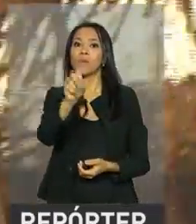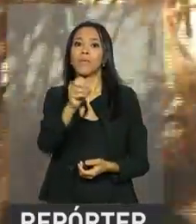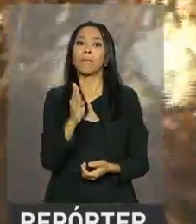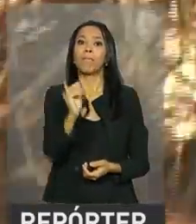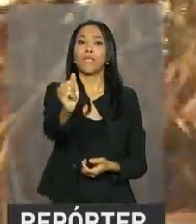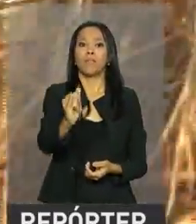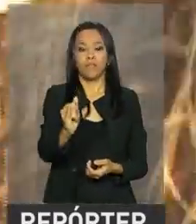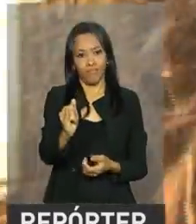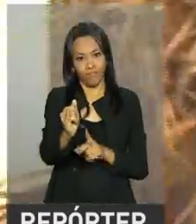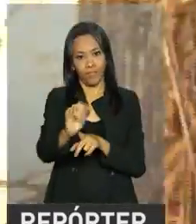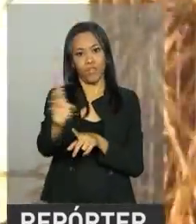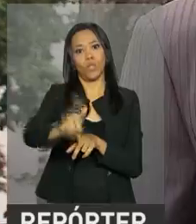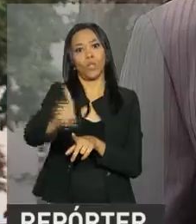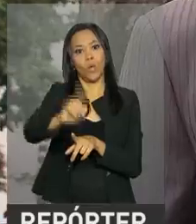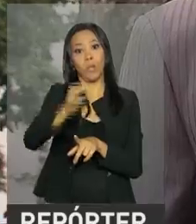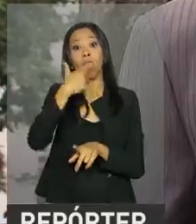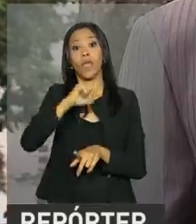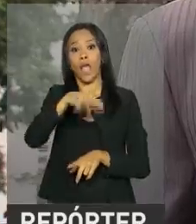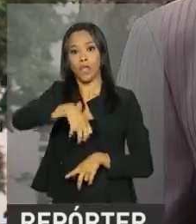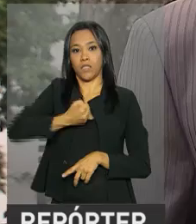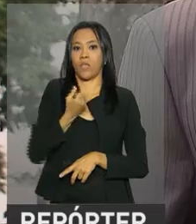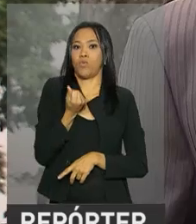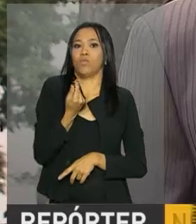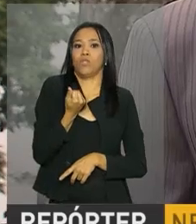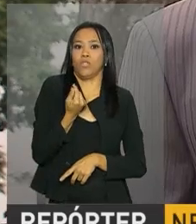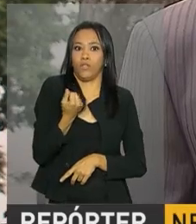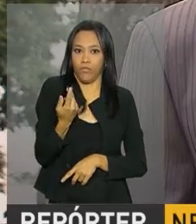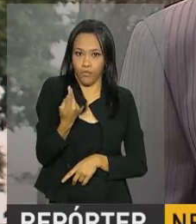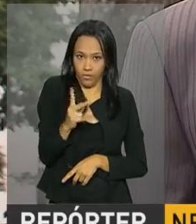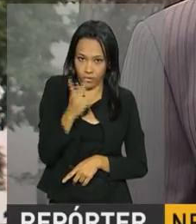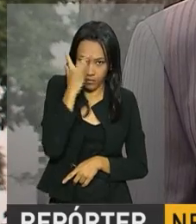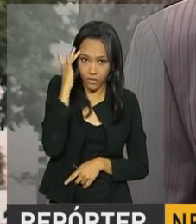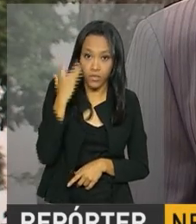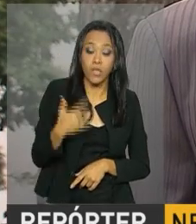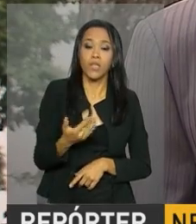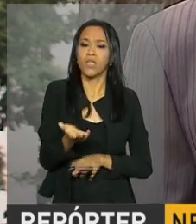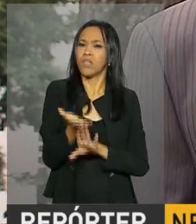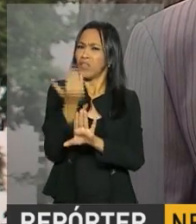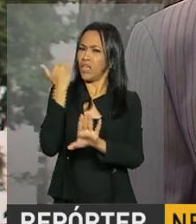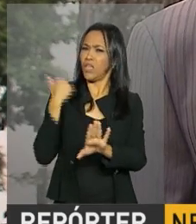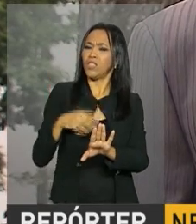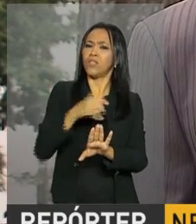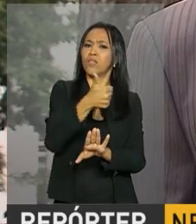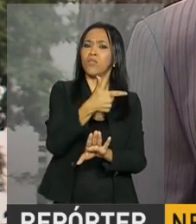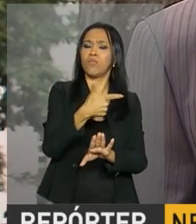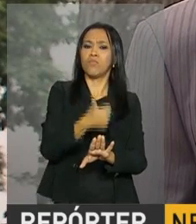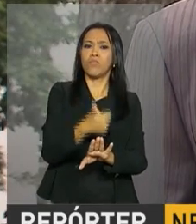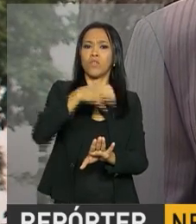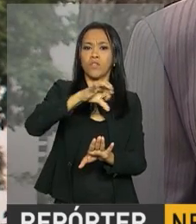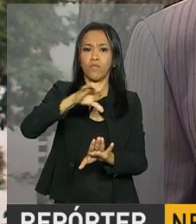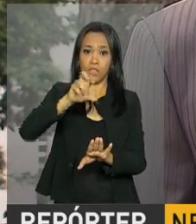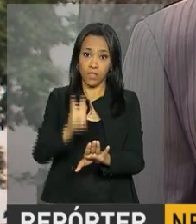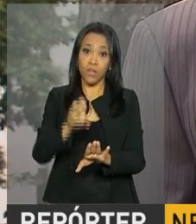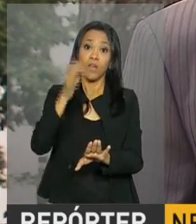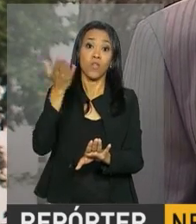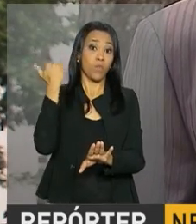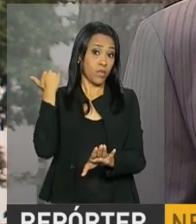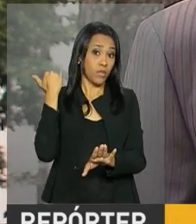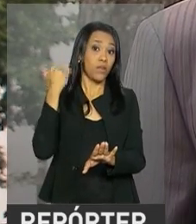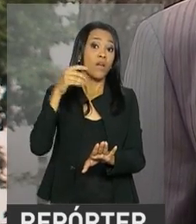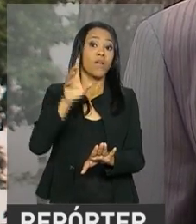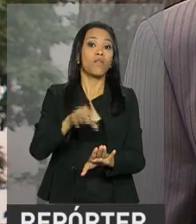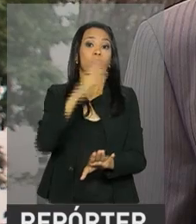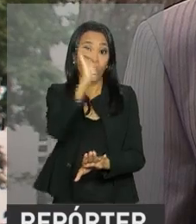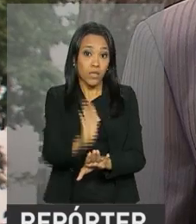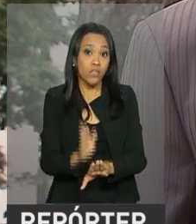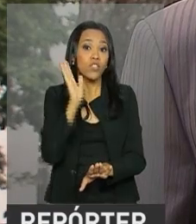por ano aos exploradores no Brasil desde 995 mais de 50.000 pessoas foram libertadas por